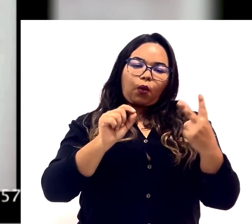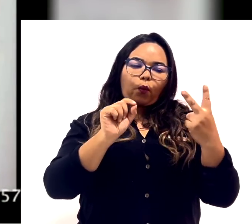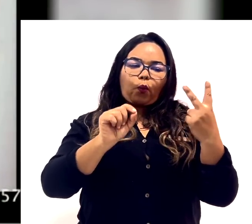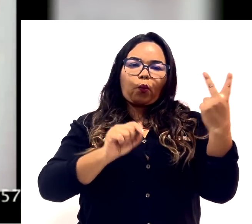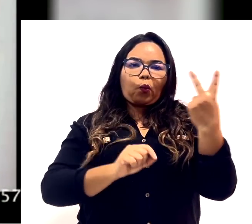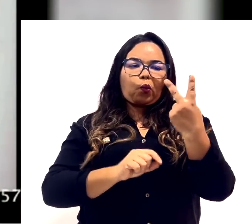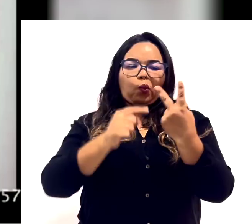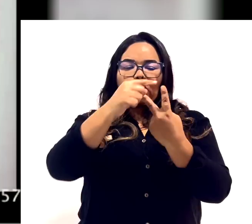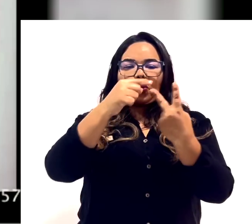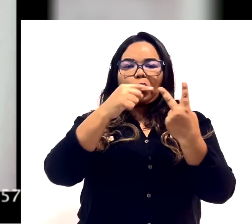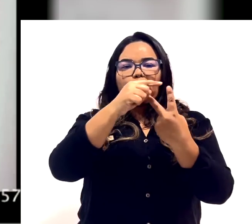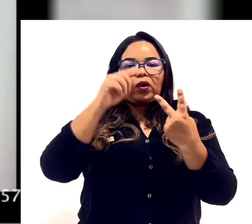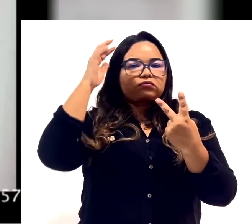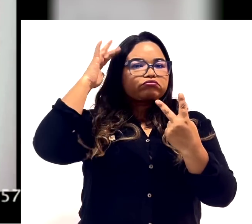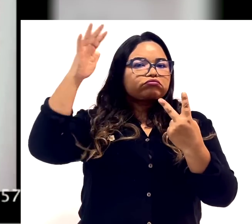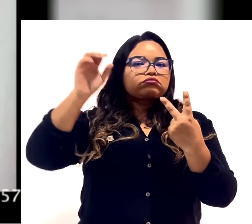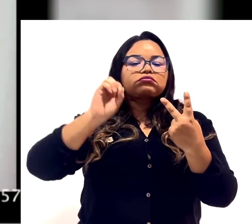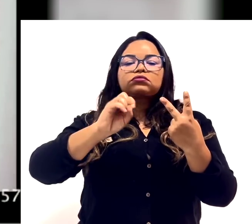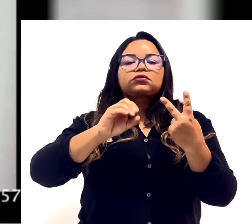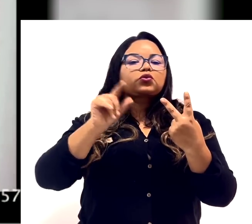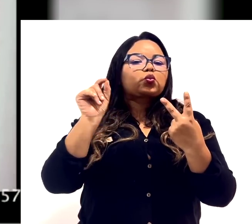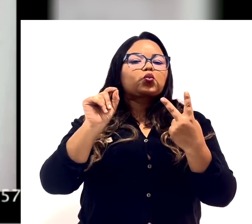Agora, o que essas teorias ensinam?